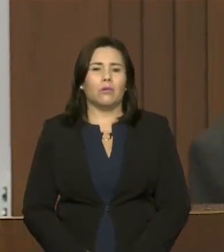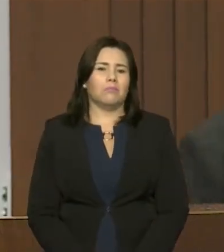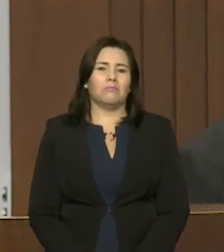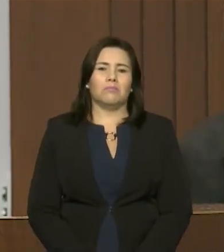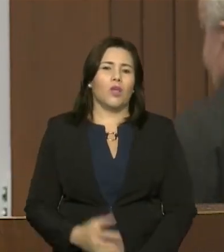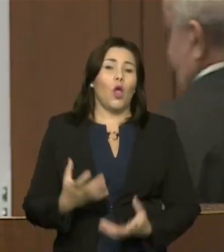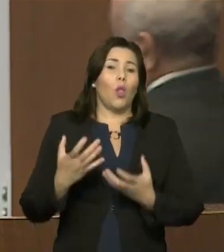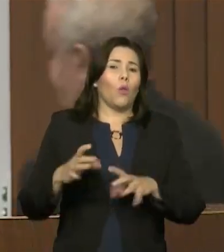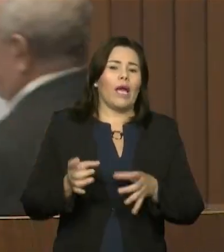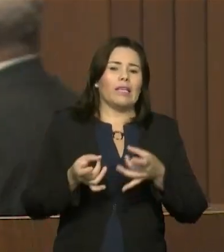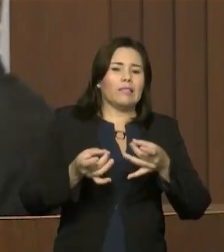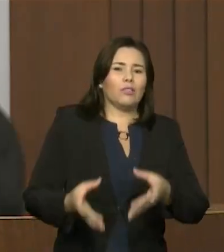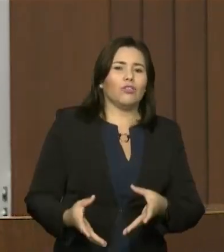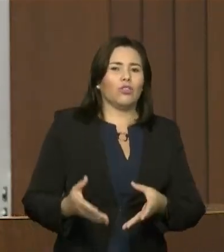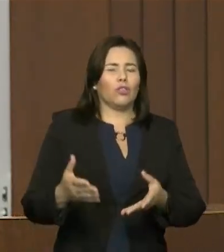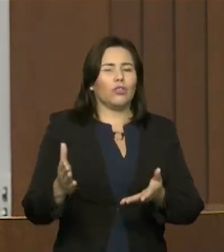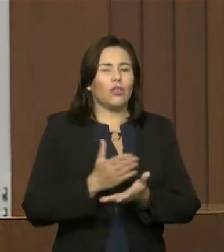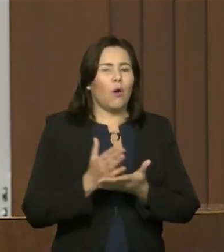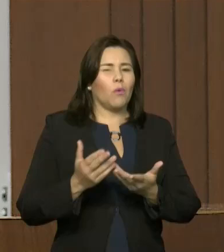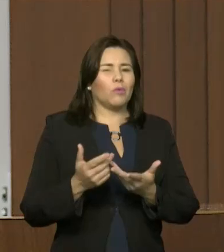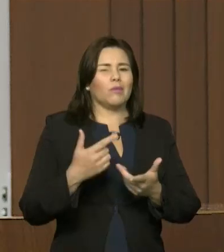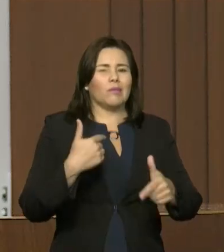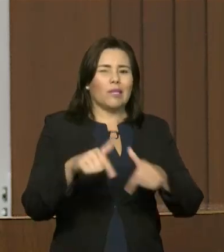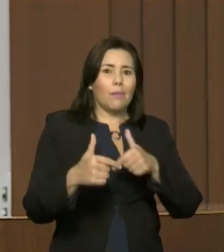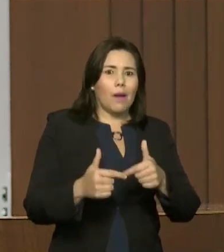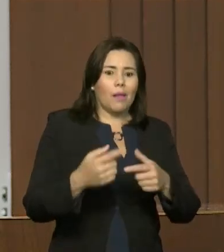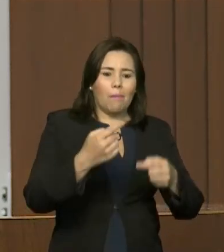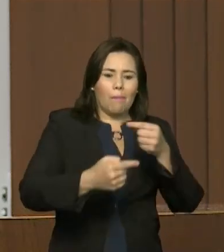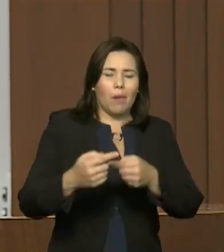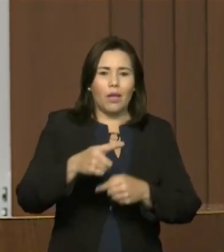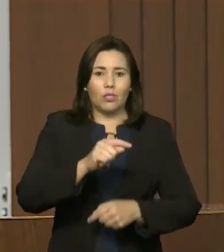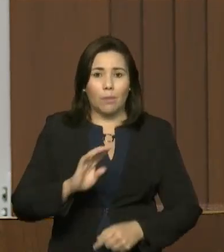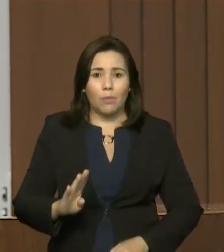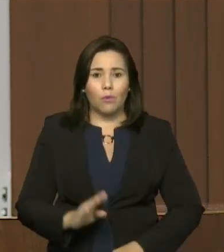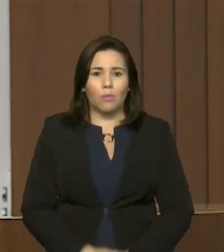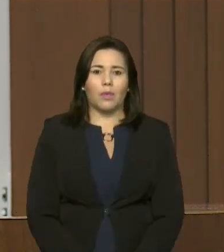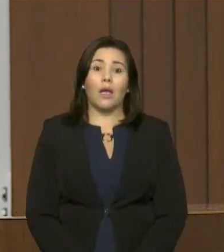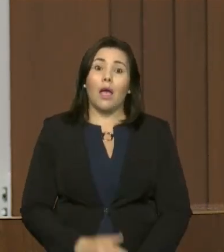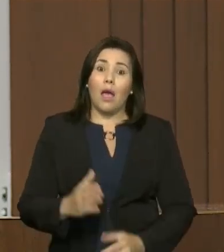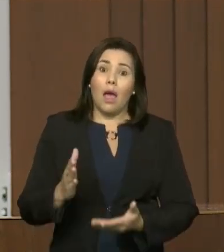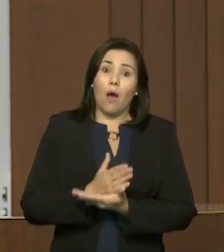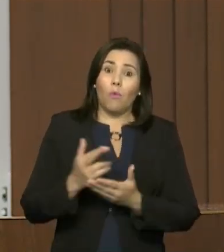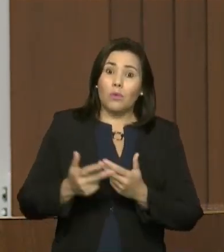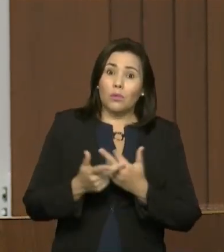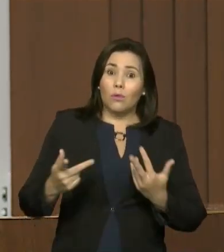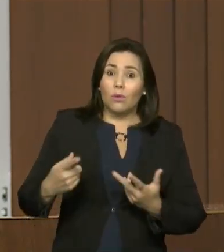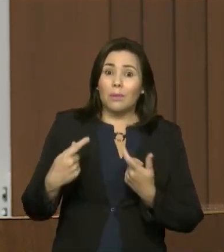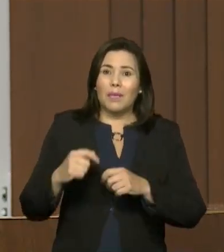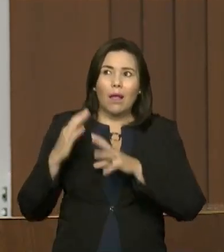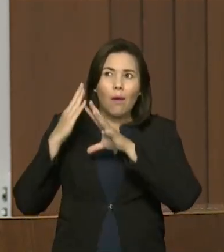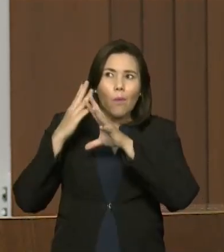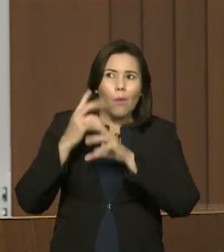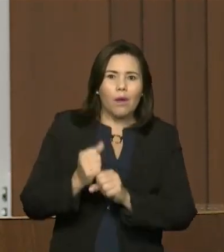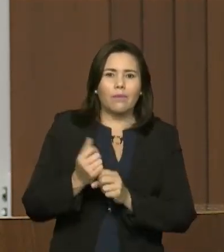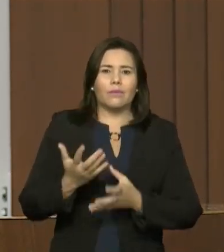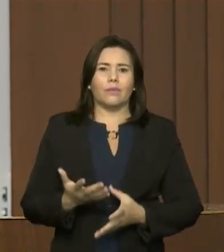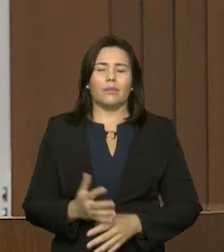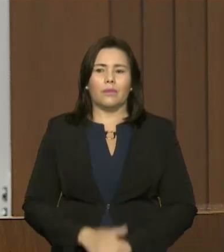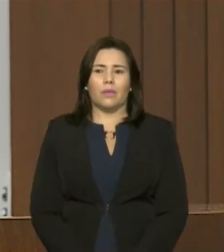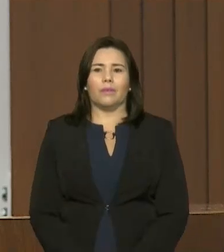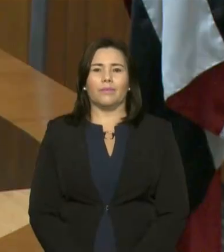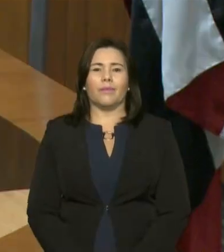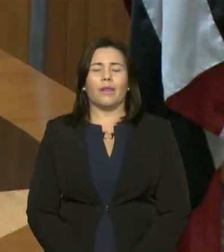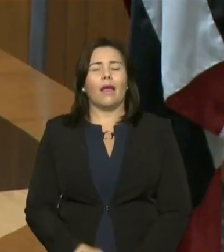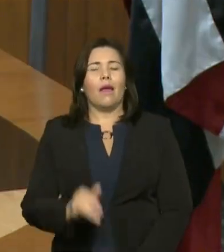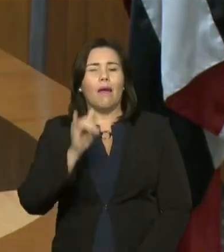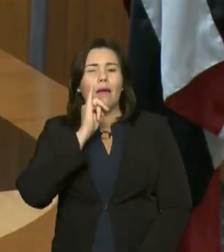as políticas públicas que precisam ser revisadas não são. Eu fico falando aqui, deputado Globas, por exemplo, do restaurante